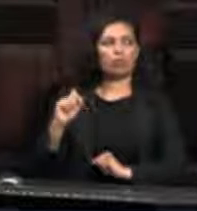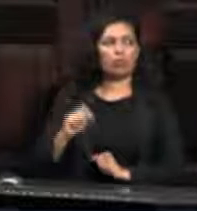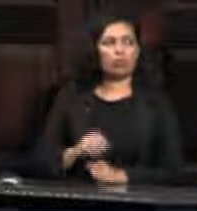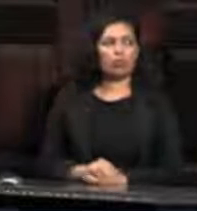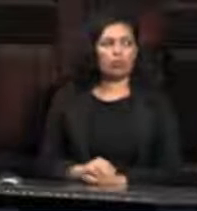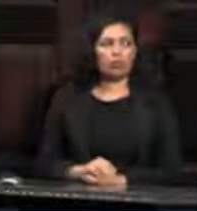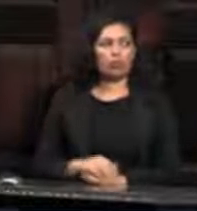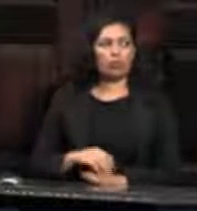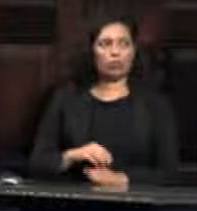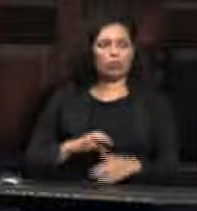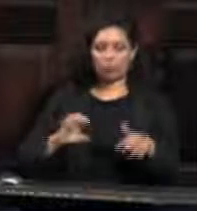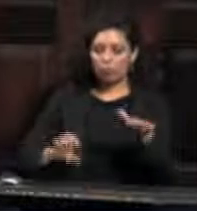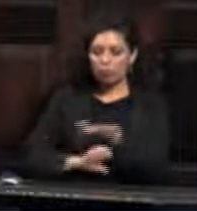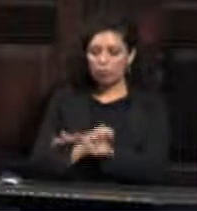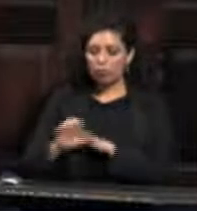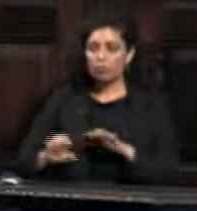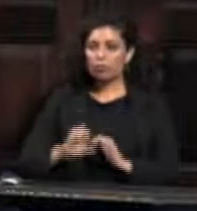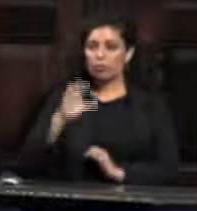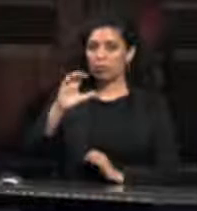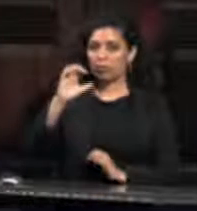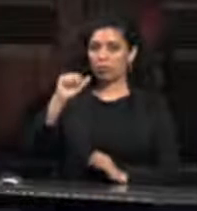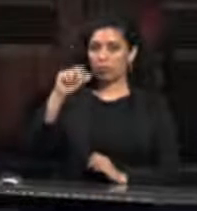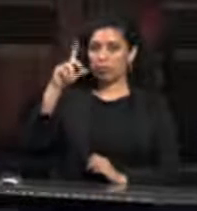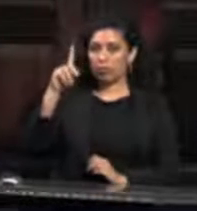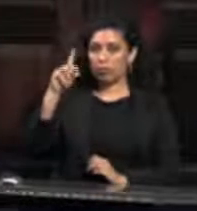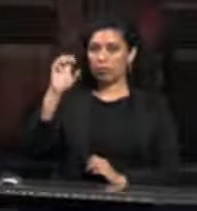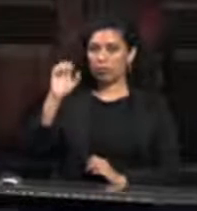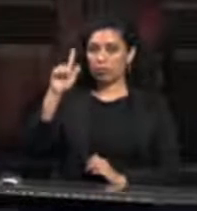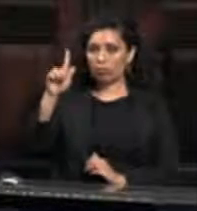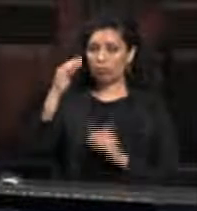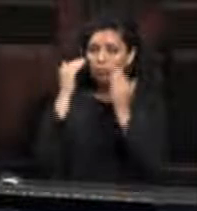como o CADEG não apresentou